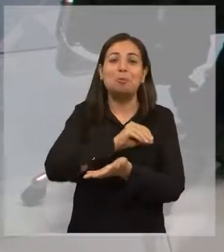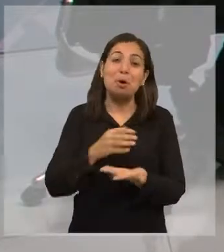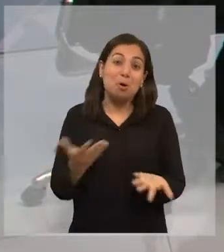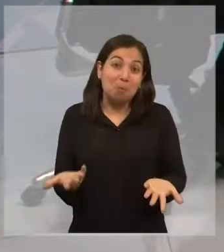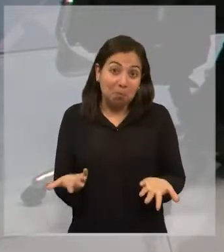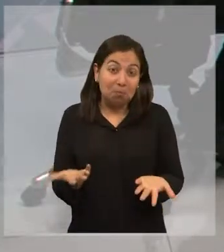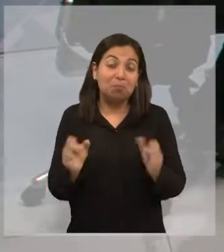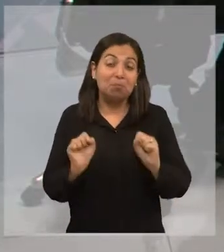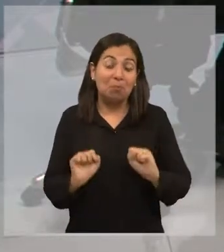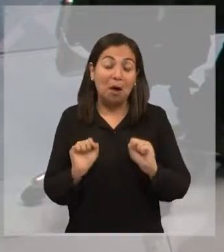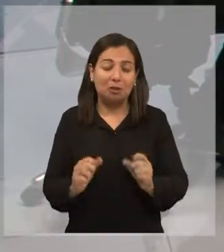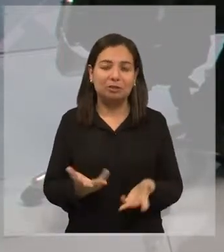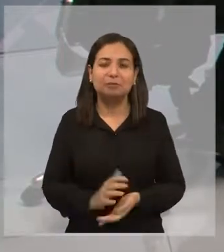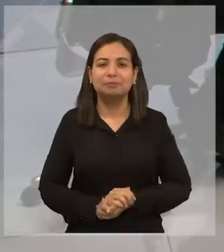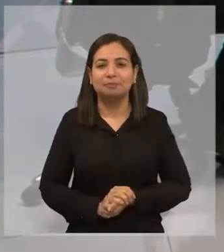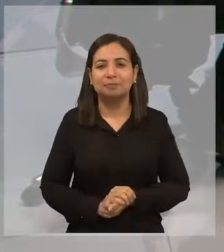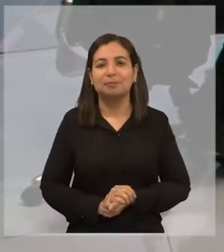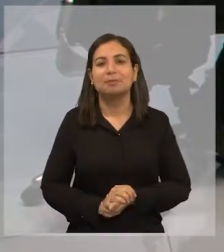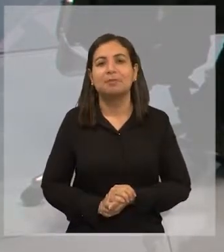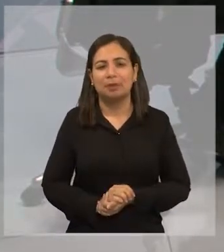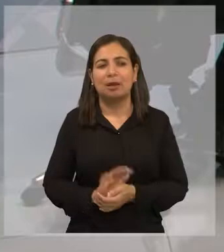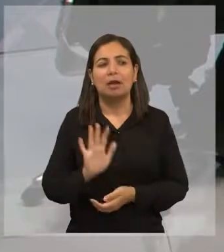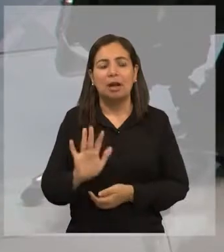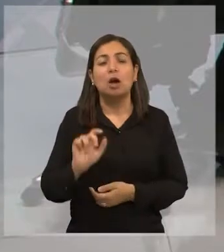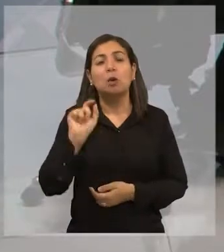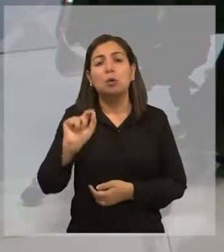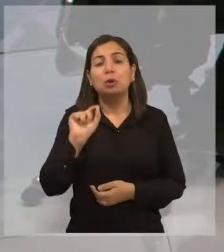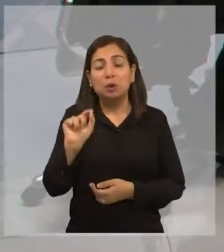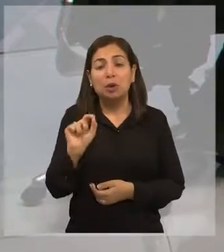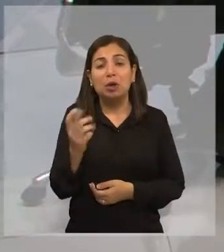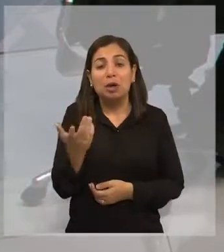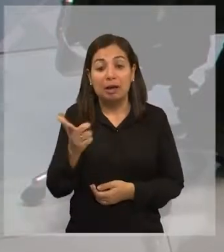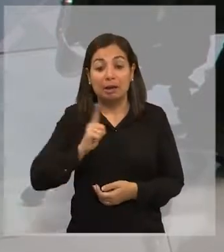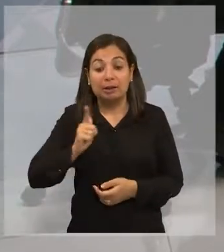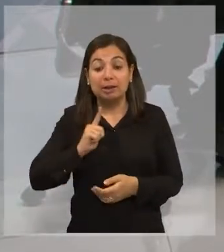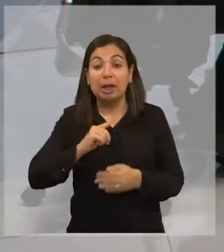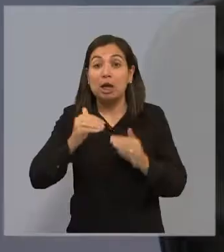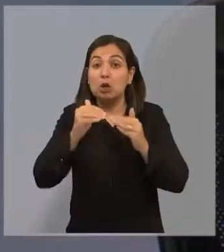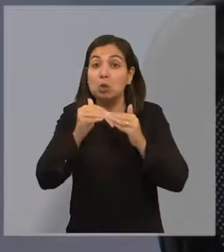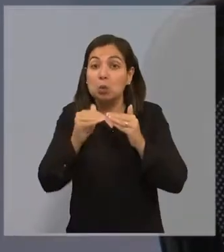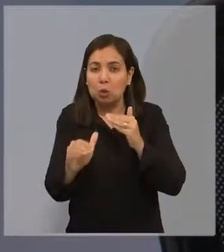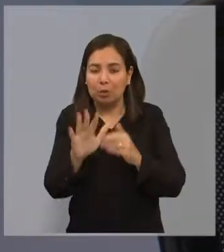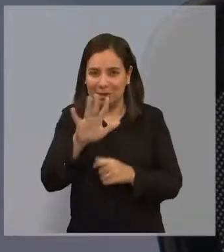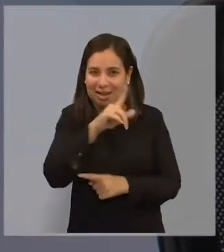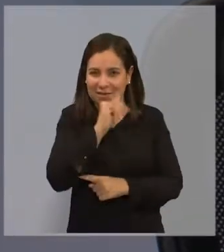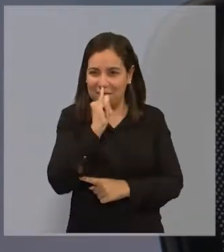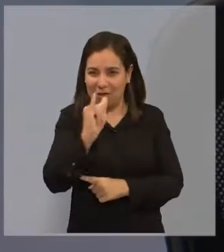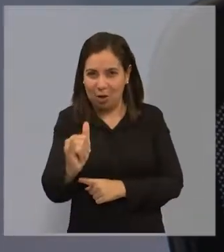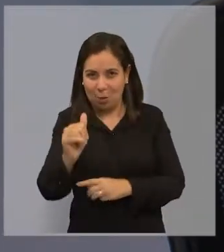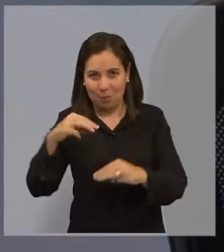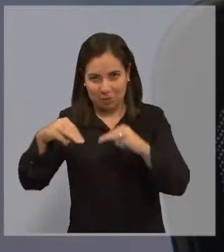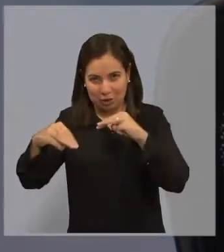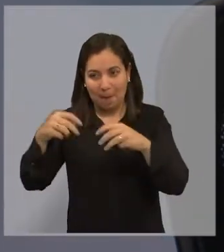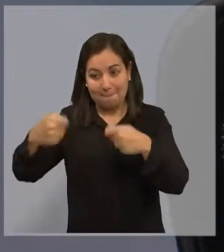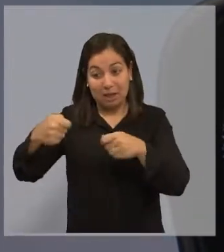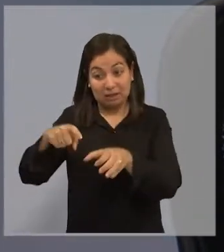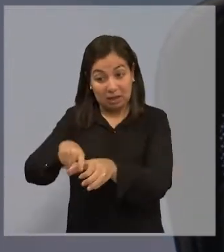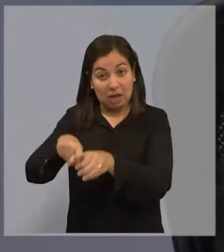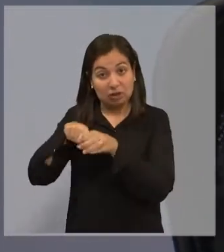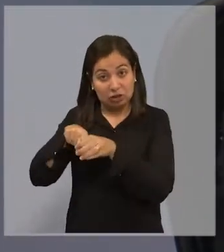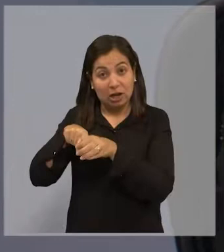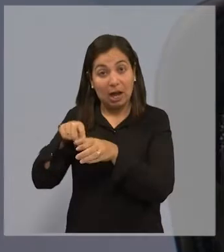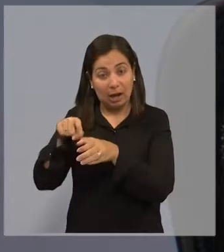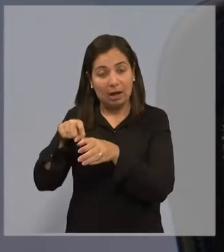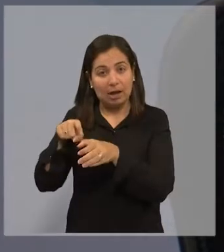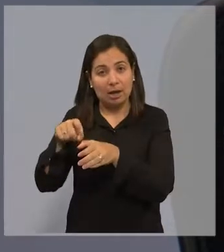o contingenciamento. Ele é contra o contingenciamento. O problema é que quando ele foi falar para o ministro para